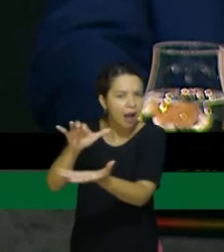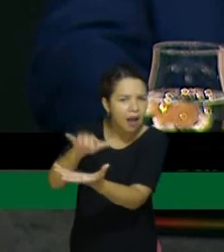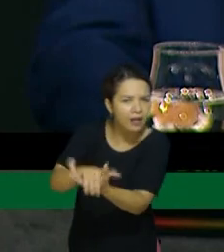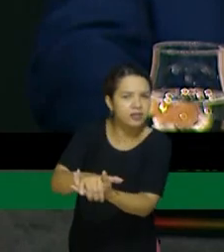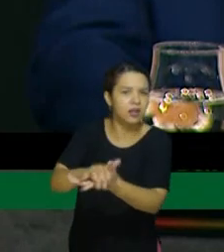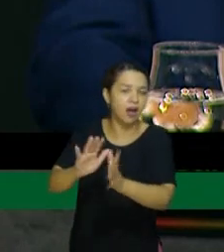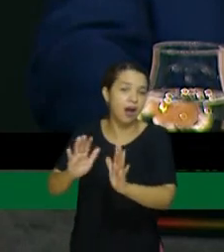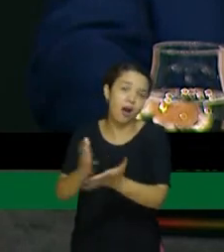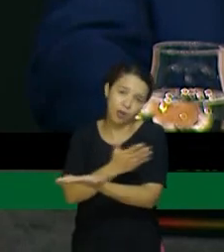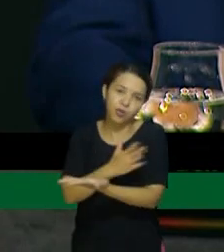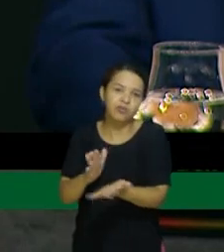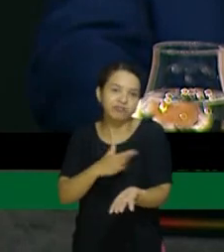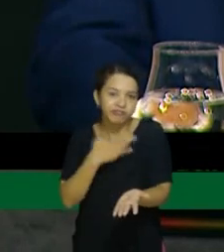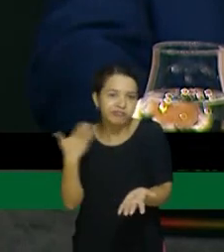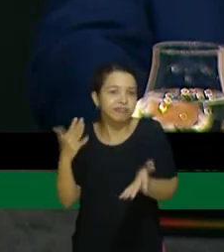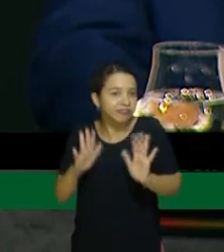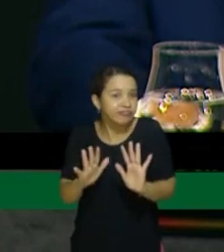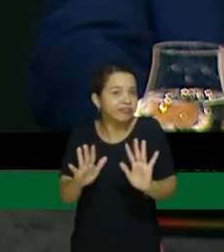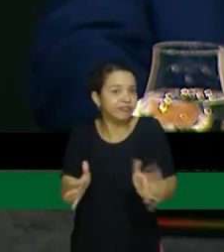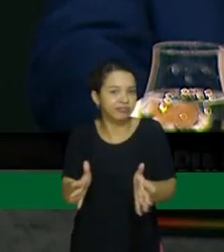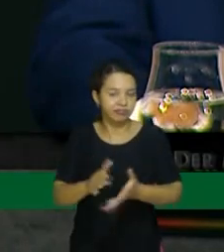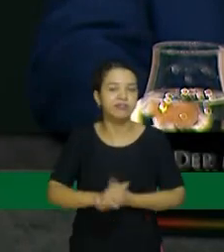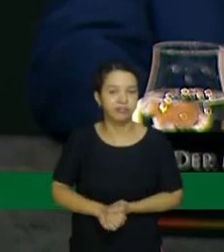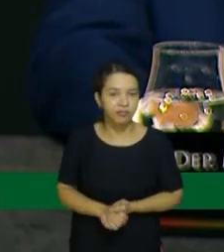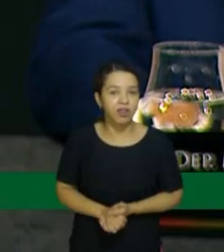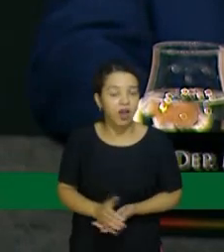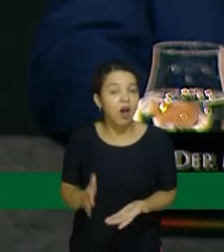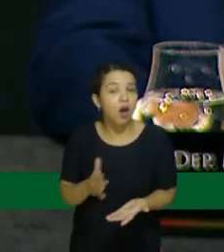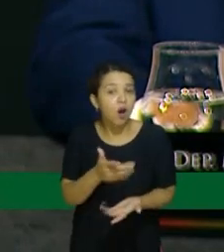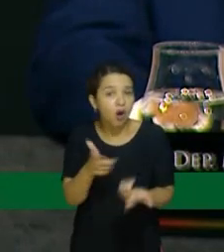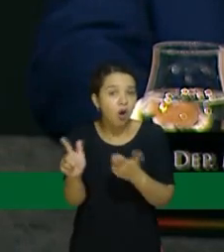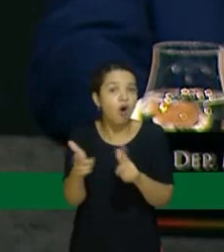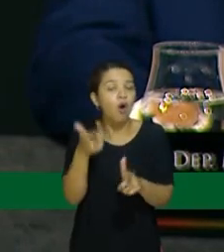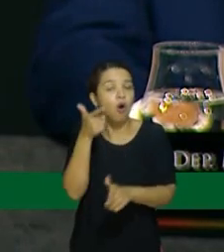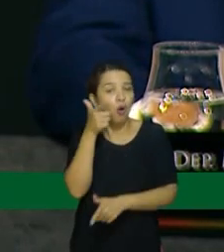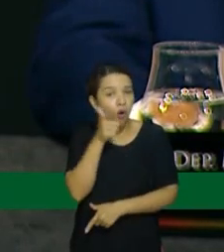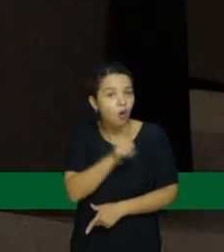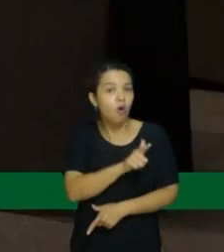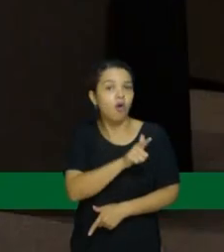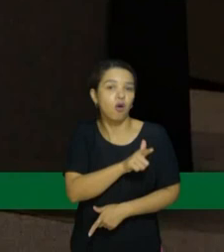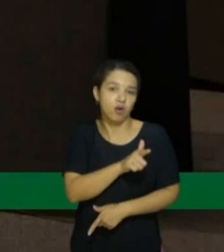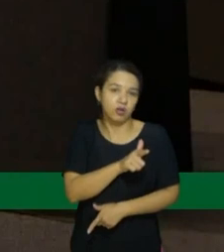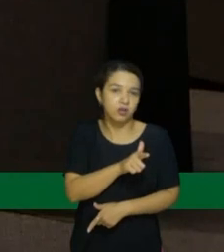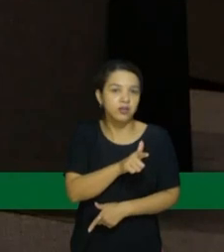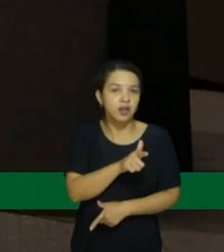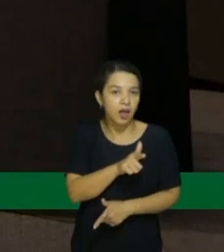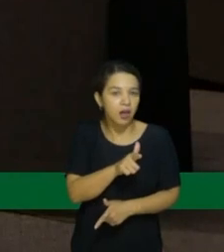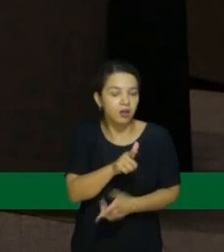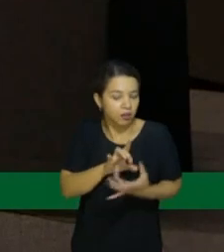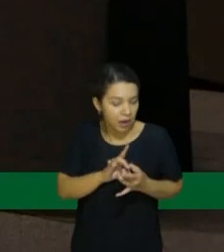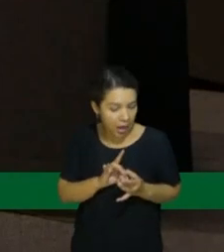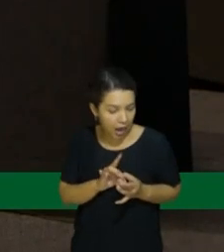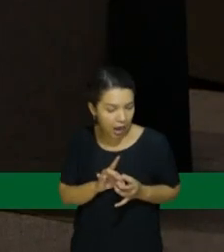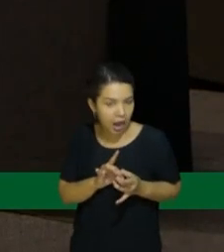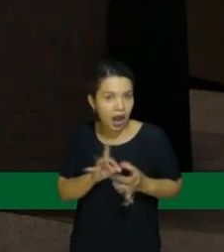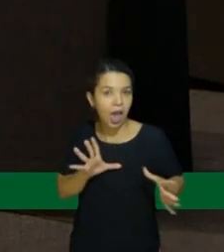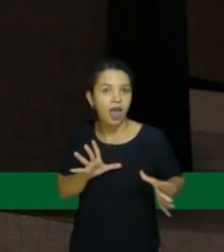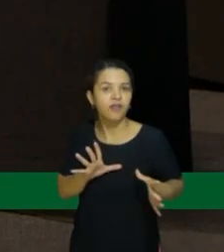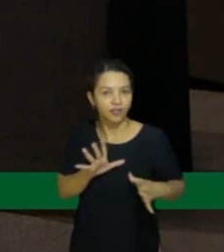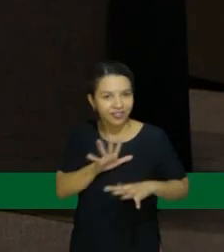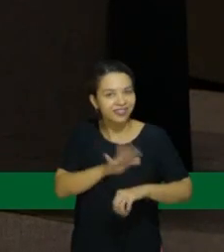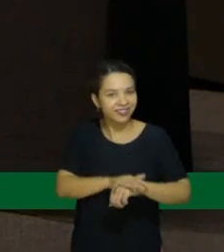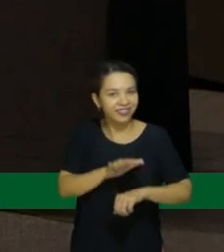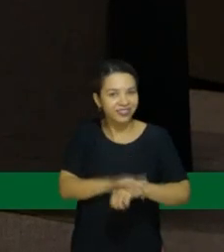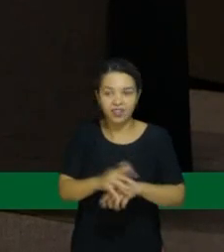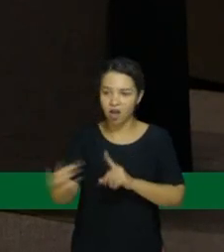desse né e outras conseguiram ter uma liberdade uma Independência que já não nos procuram